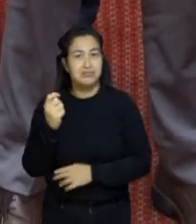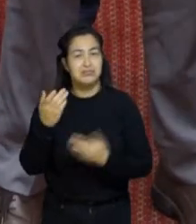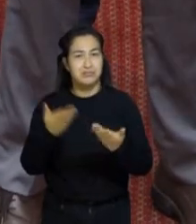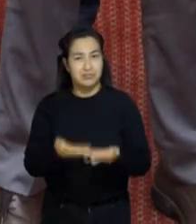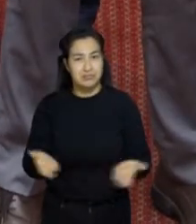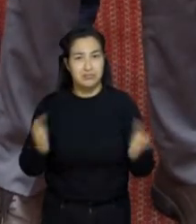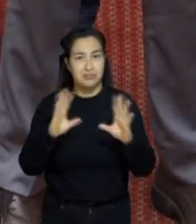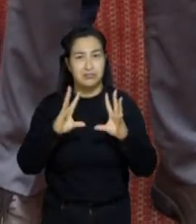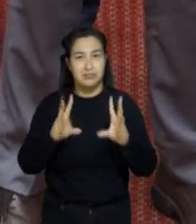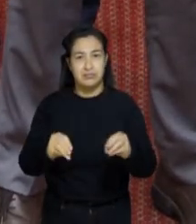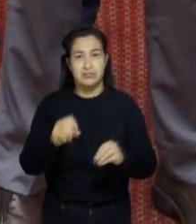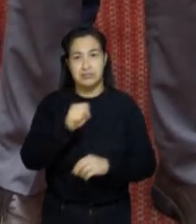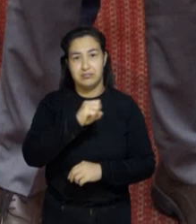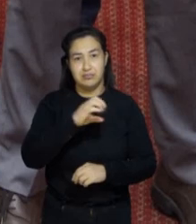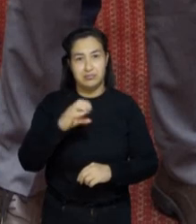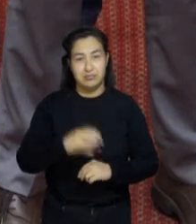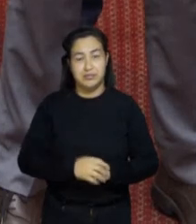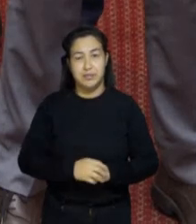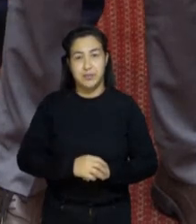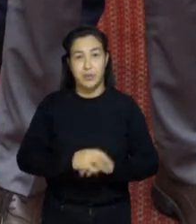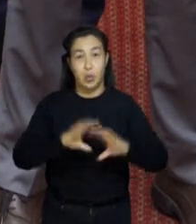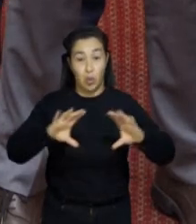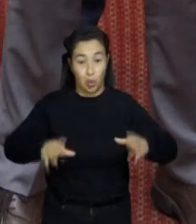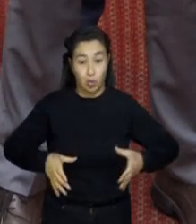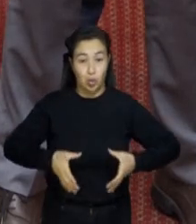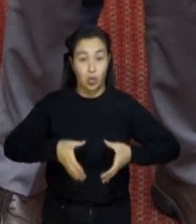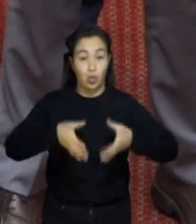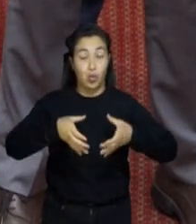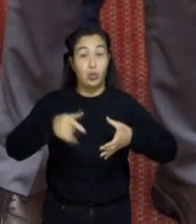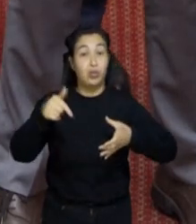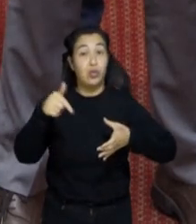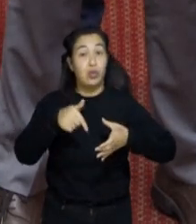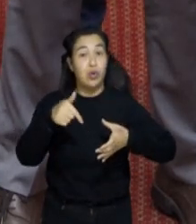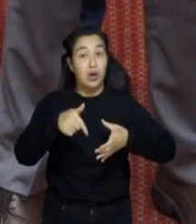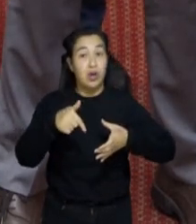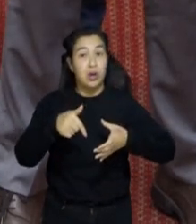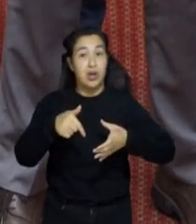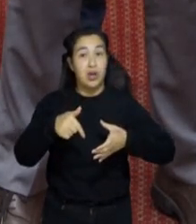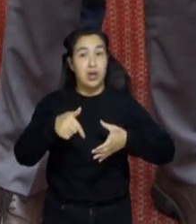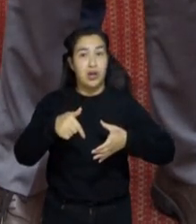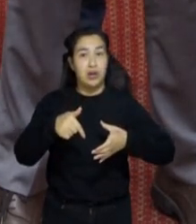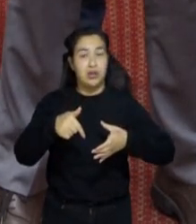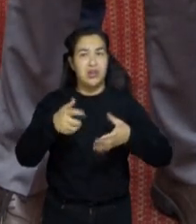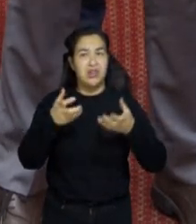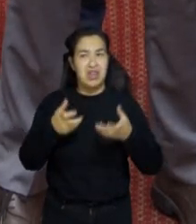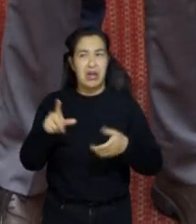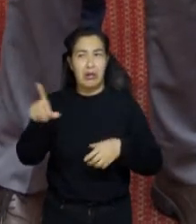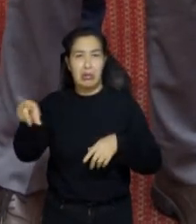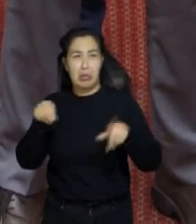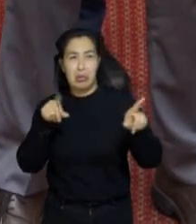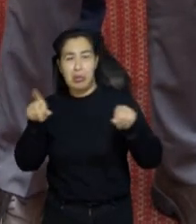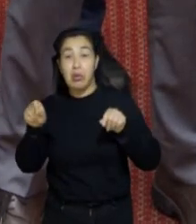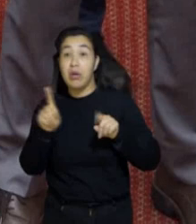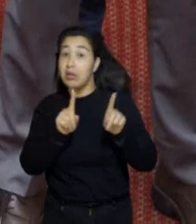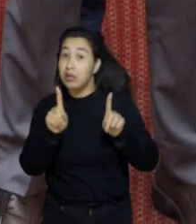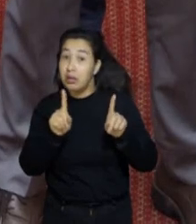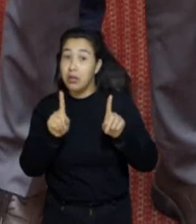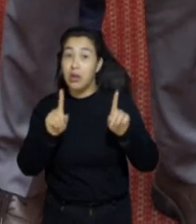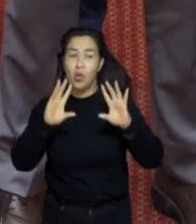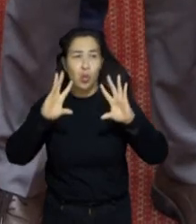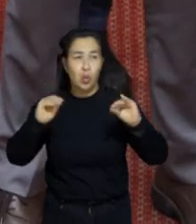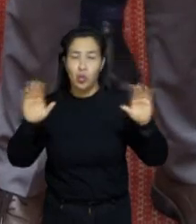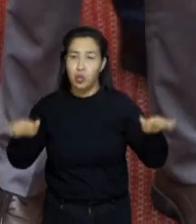toda a sua equipe, levando a imparcialidade, as notícias com imparcialidade para todos os catarinenses e trazendo